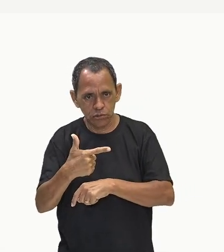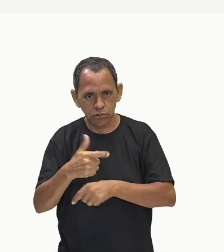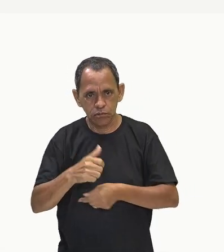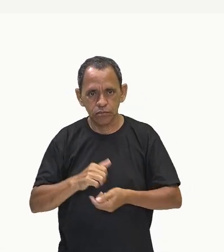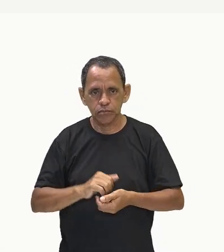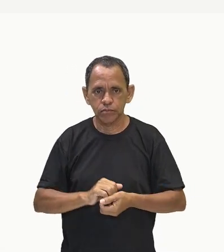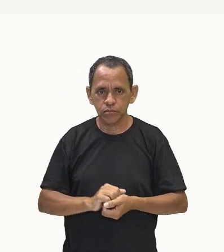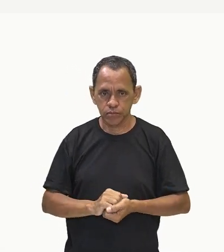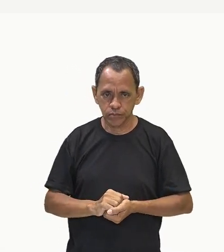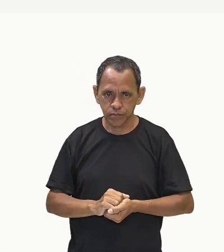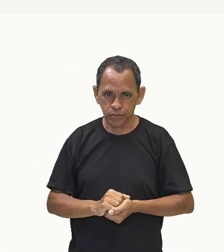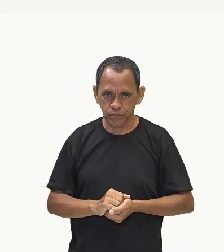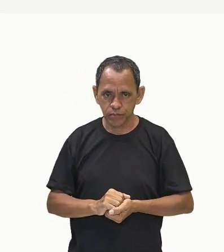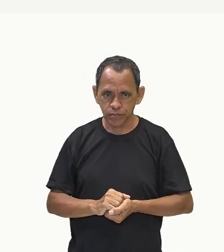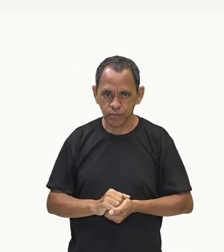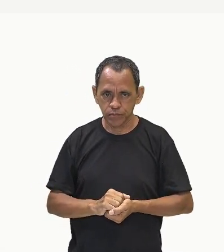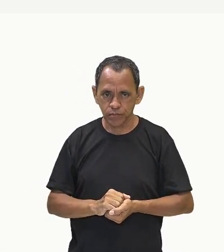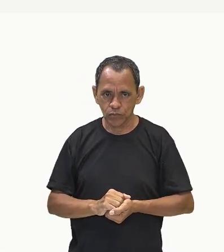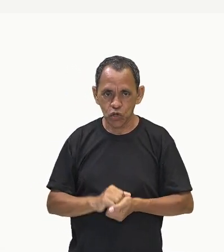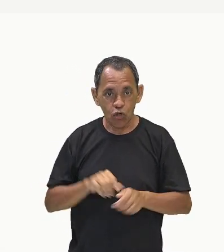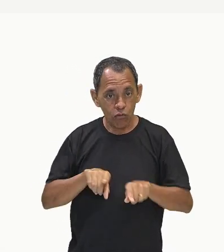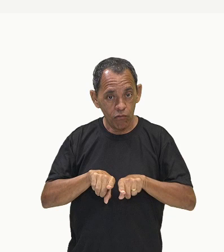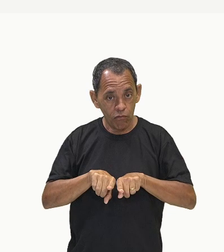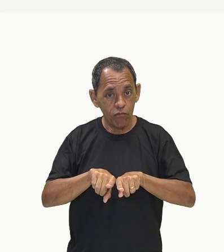O icosaedro,